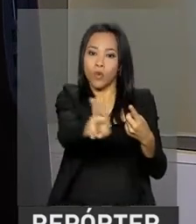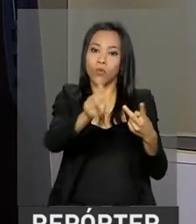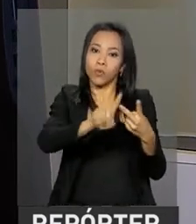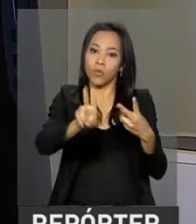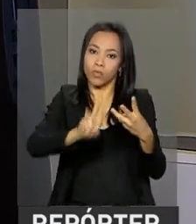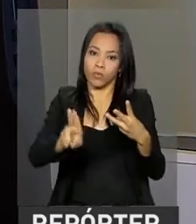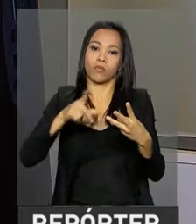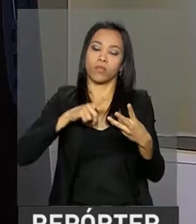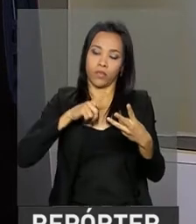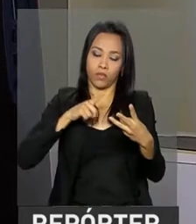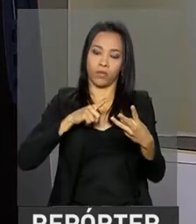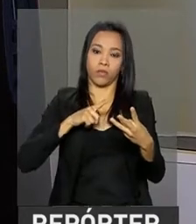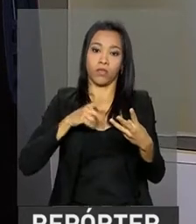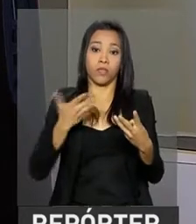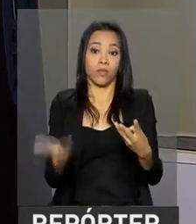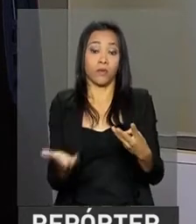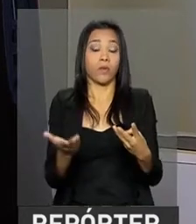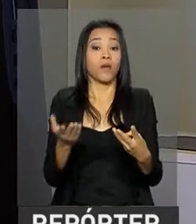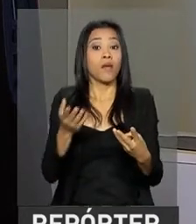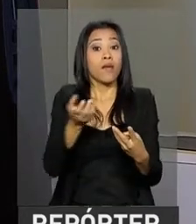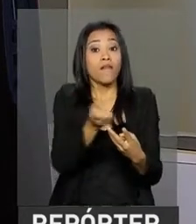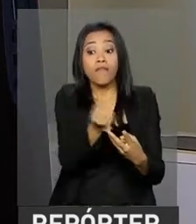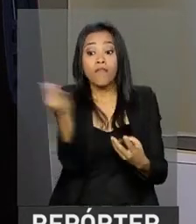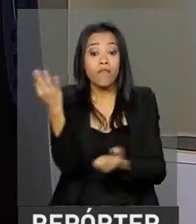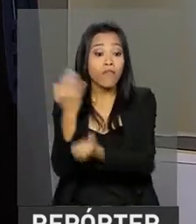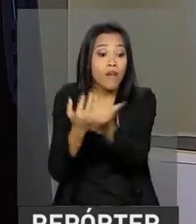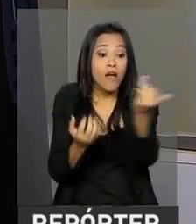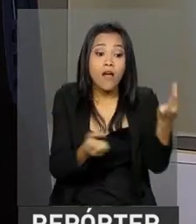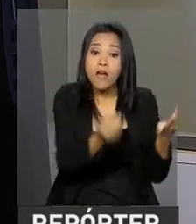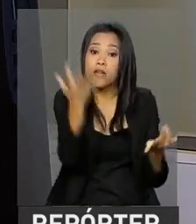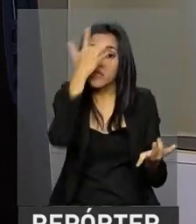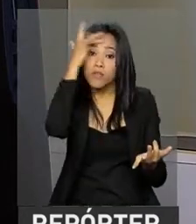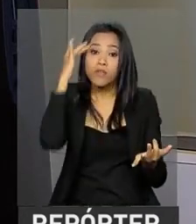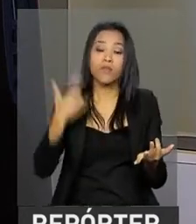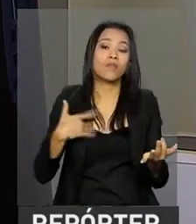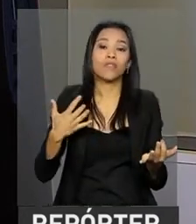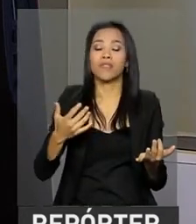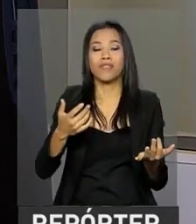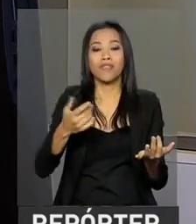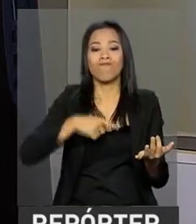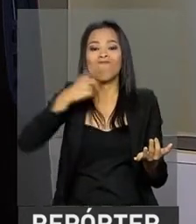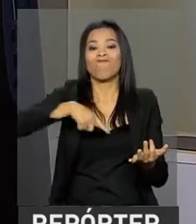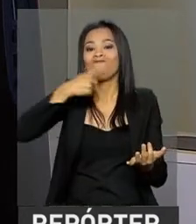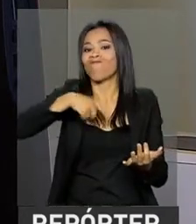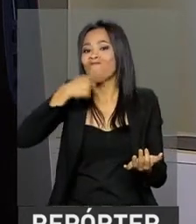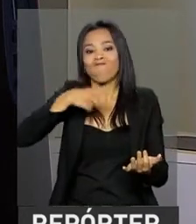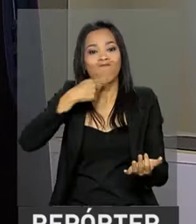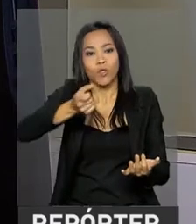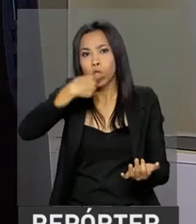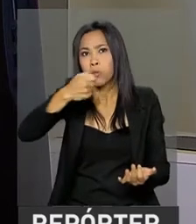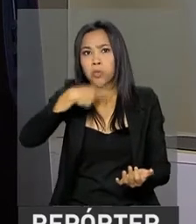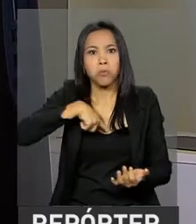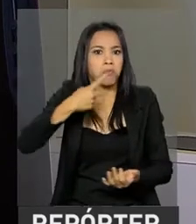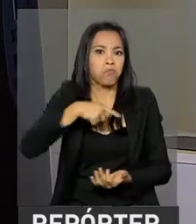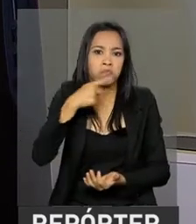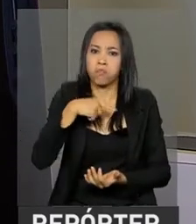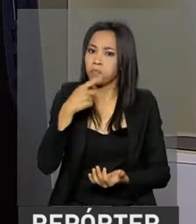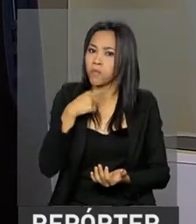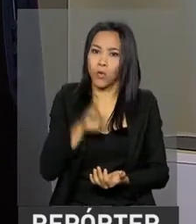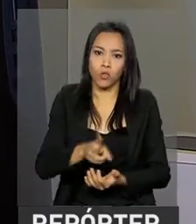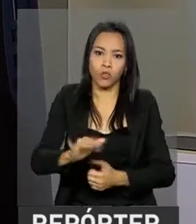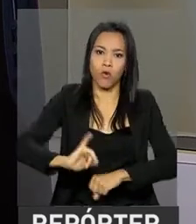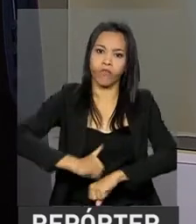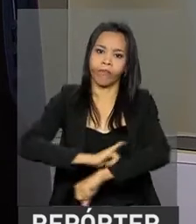o liraglutido. Tá? Muitos pacientes não possuem uma resposta a esses fármacos.